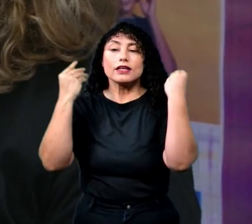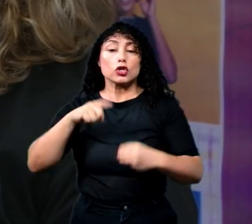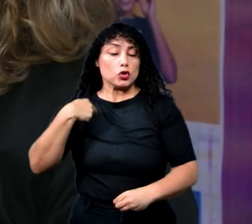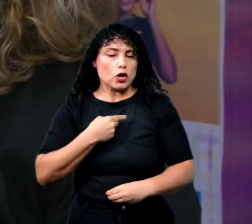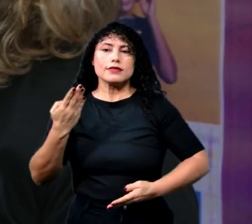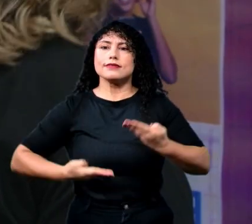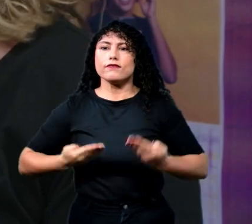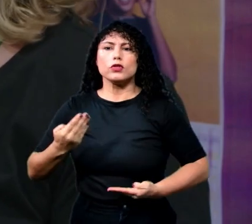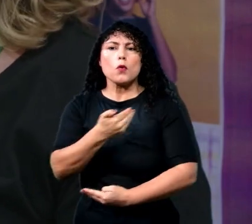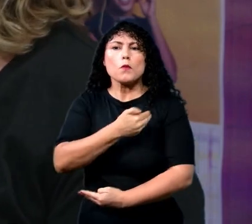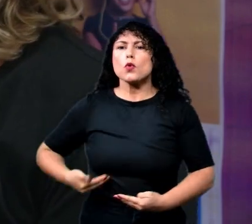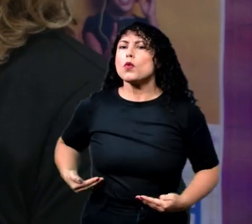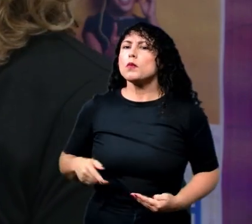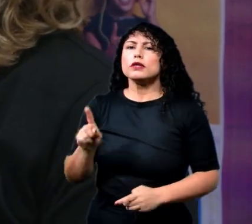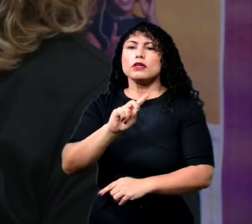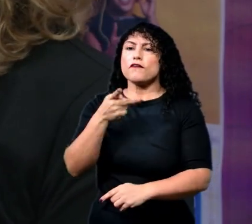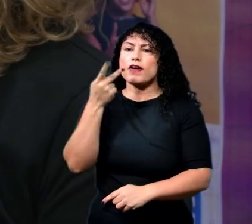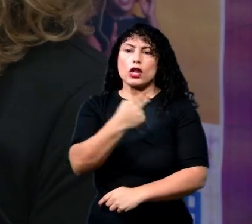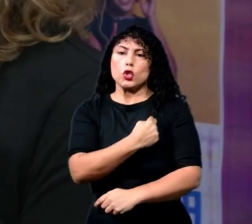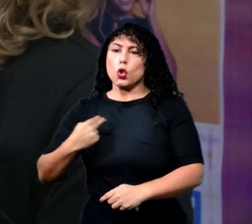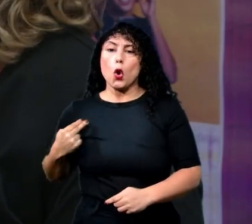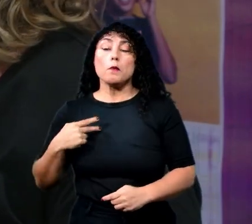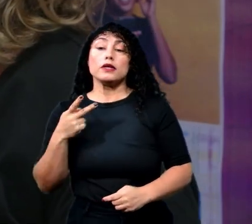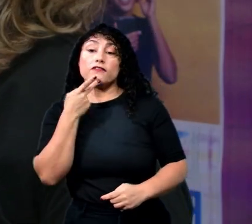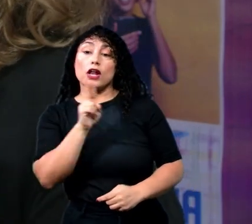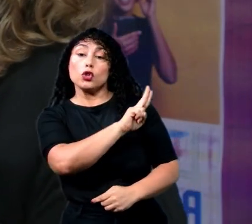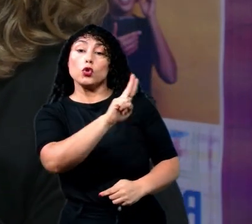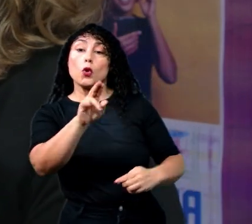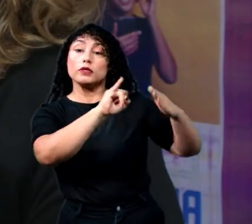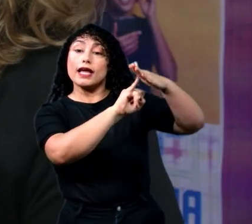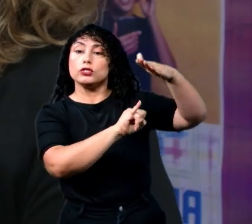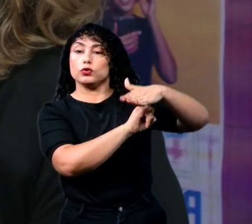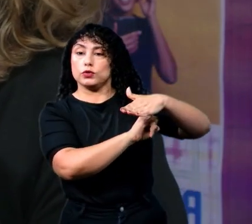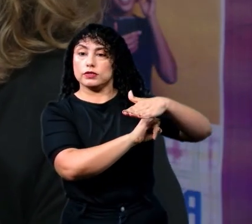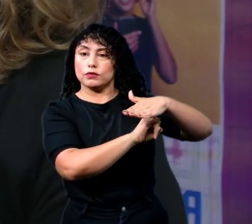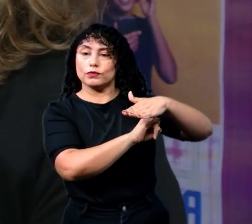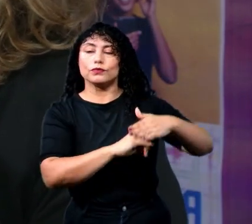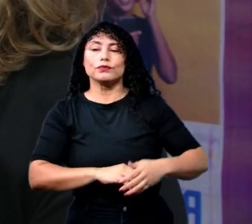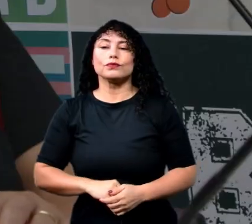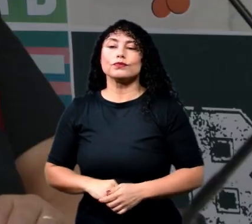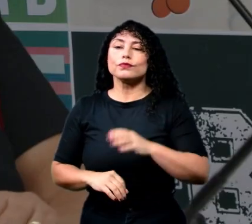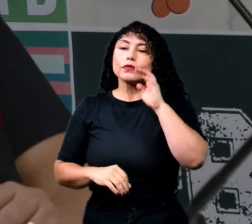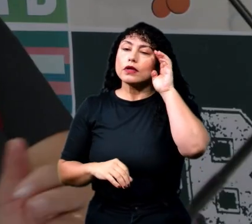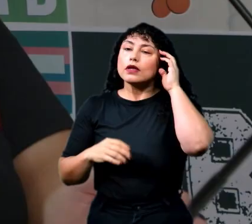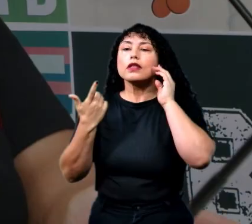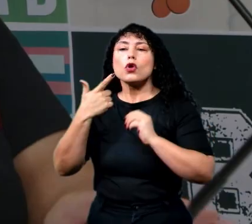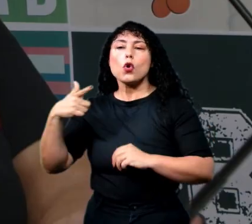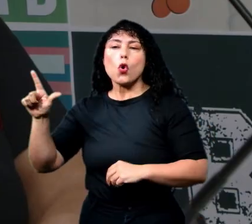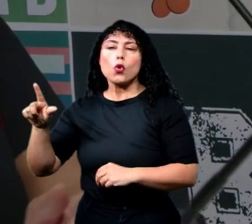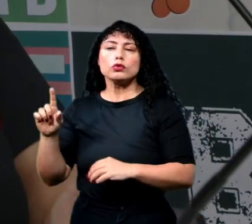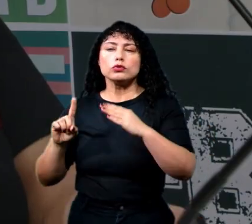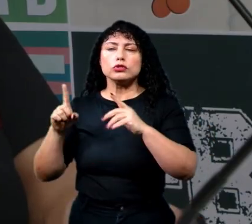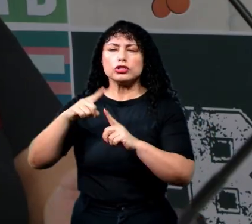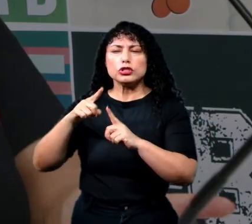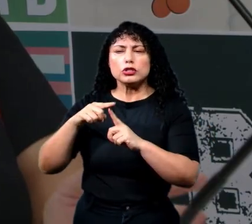servidores públicos. A gente não fala em nosso nome, a gente fala em nome de uma instituição. É. E existe